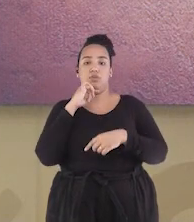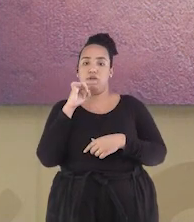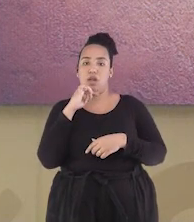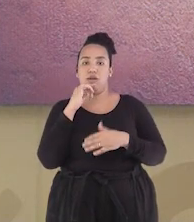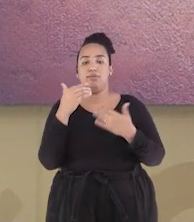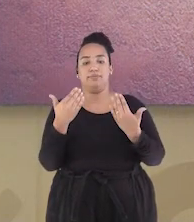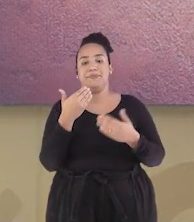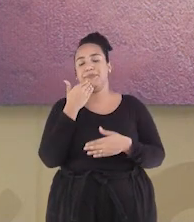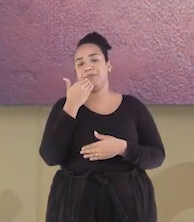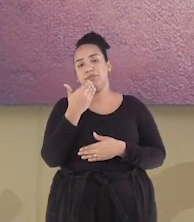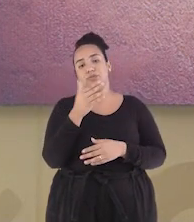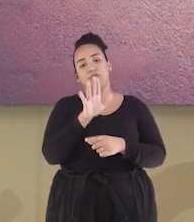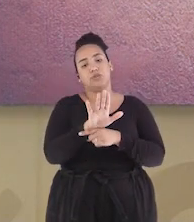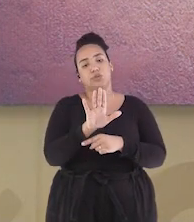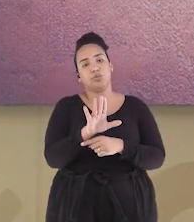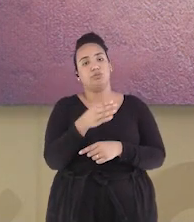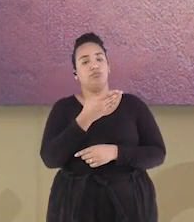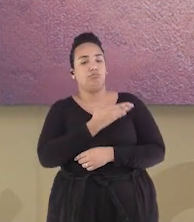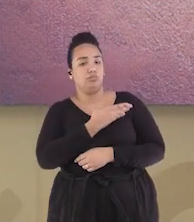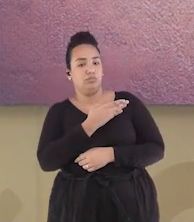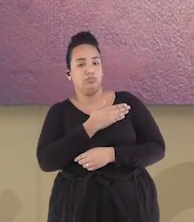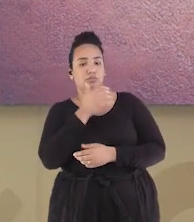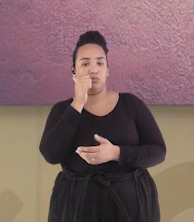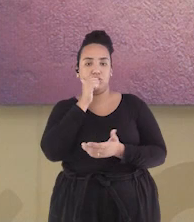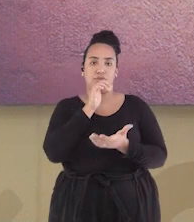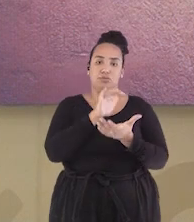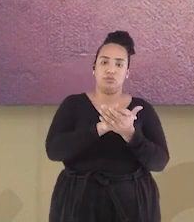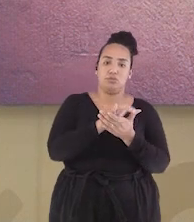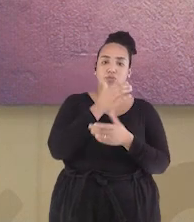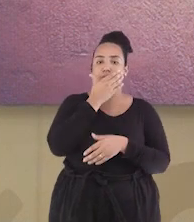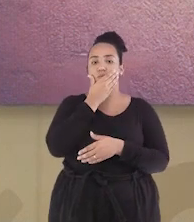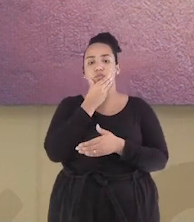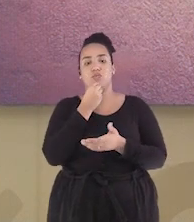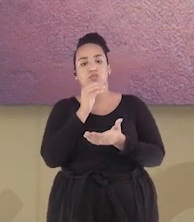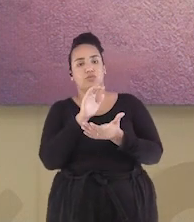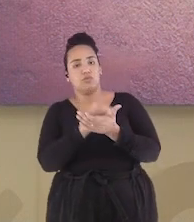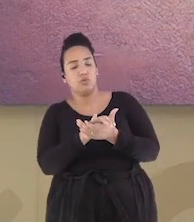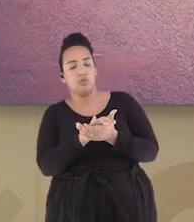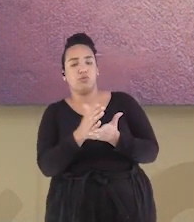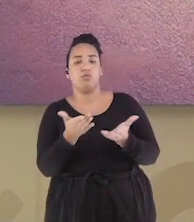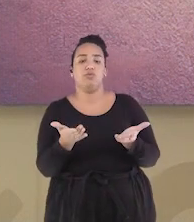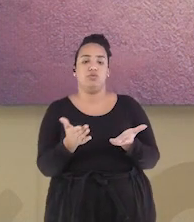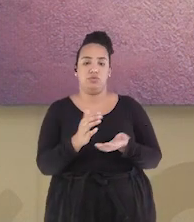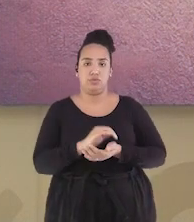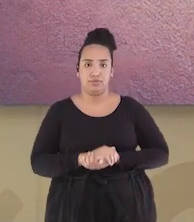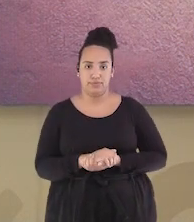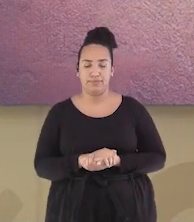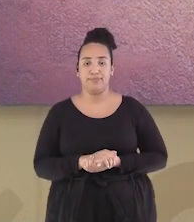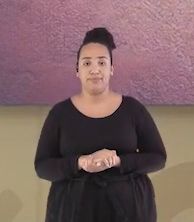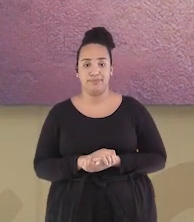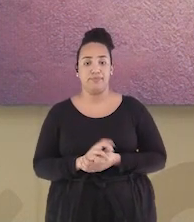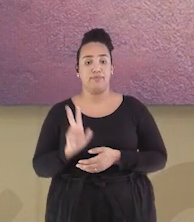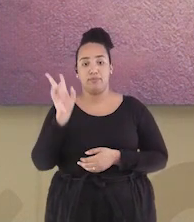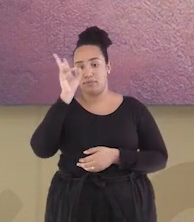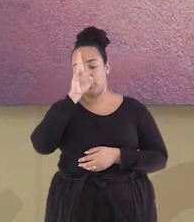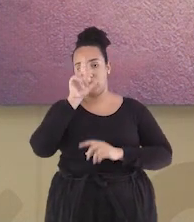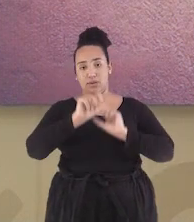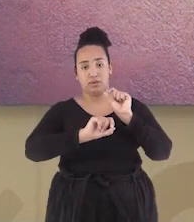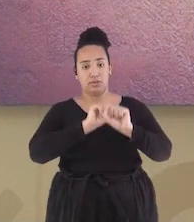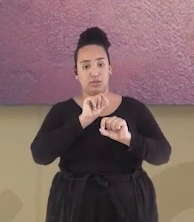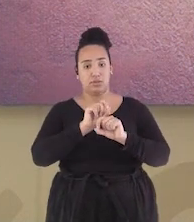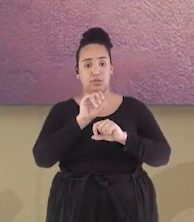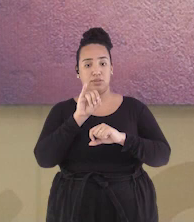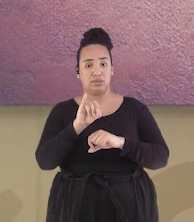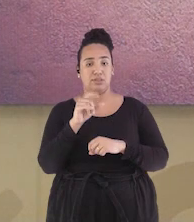gente pede ajuda para um amigo, para a esposa, um colega, beleza? Lembre-se, quando a gente faz